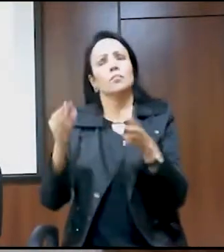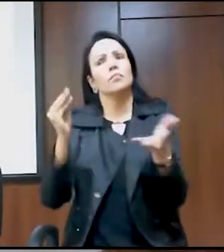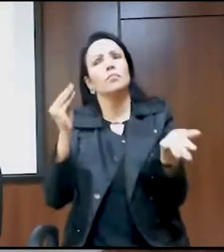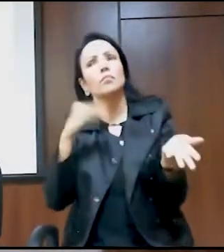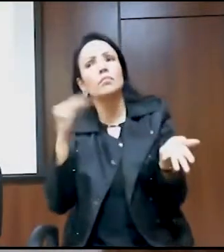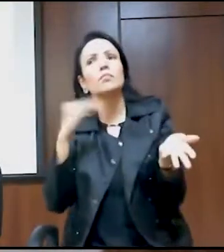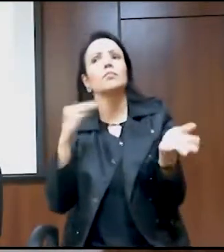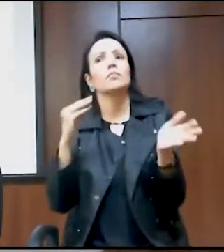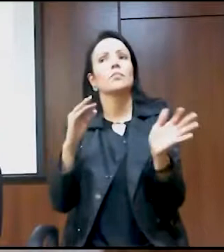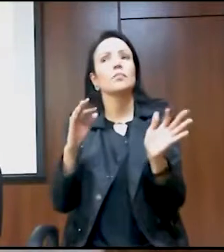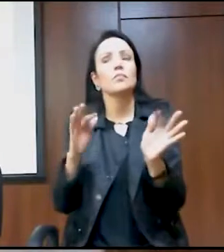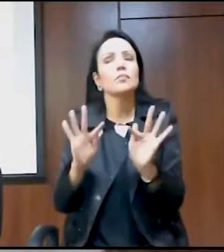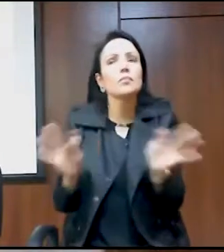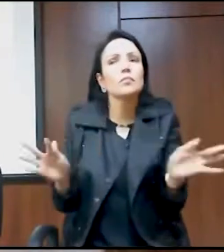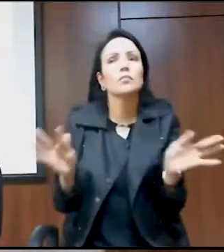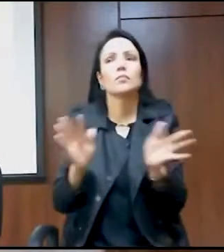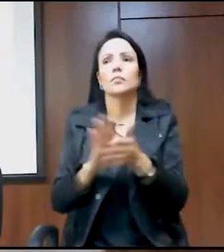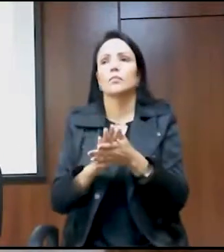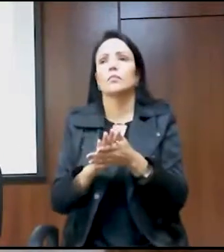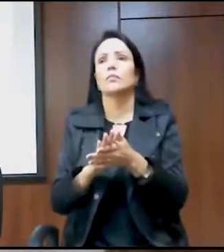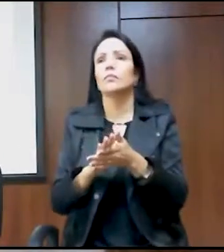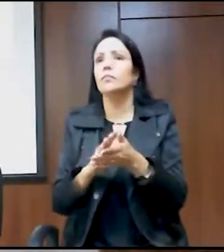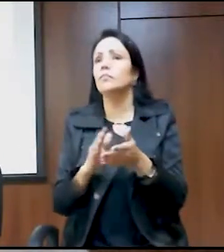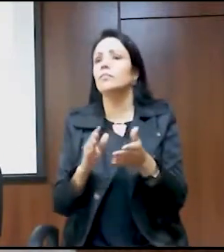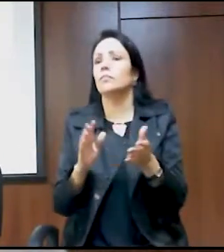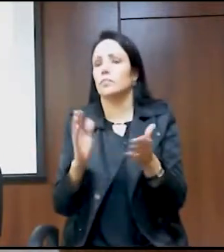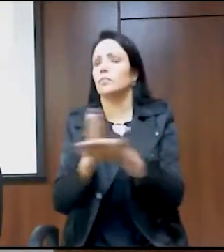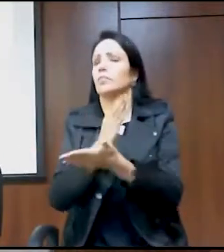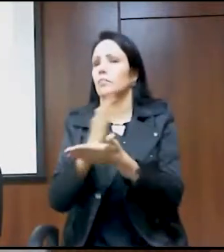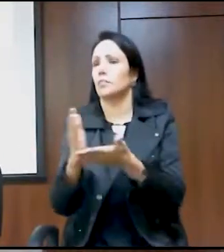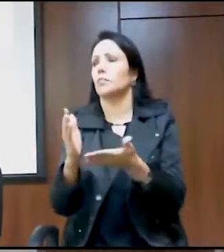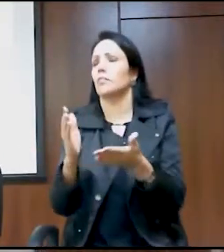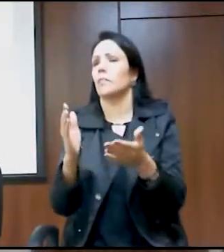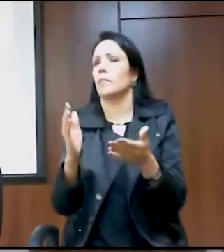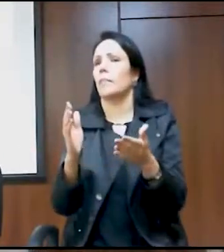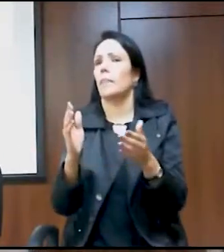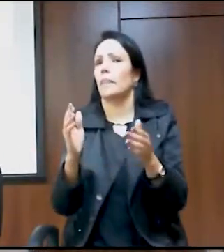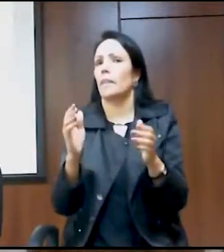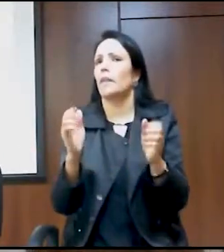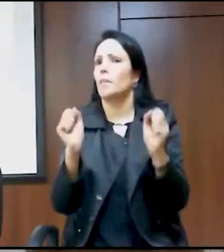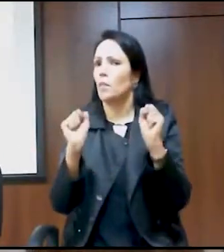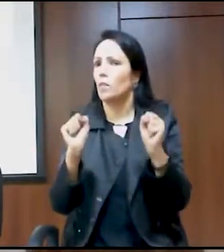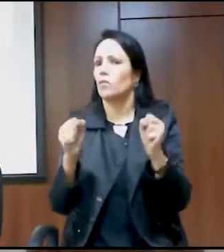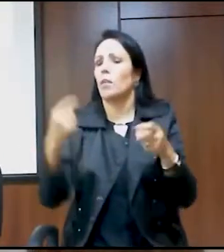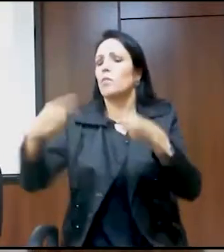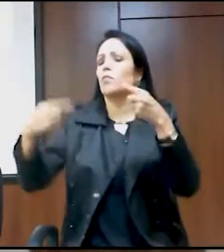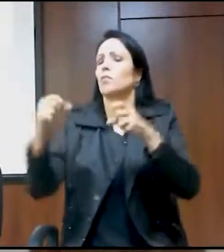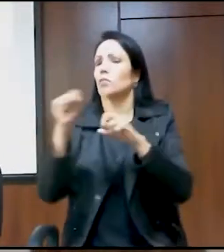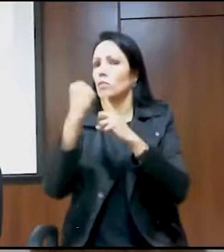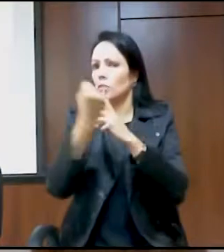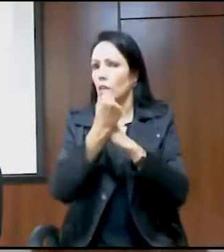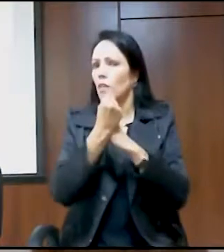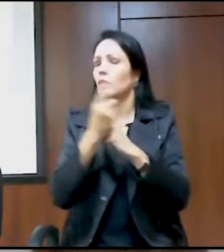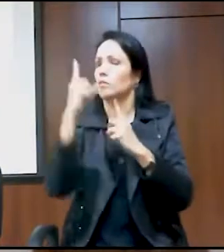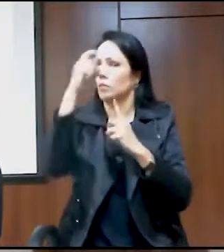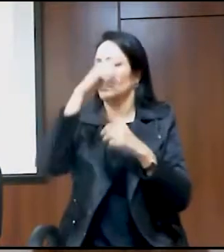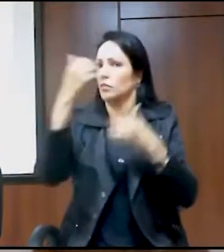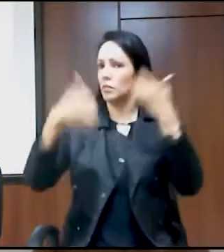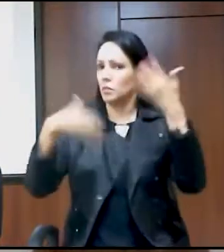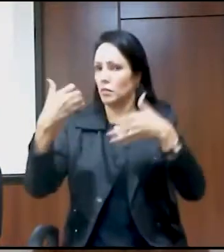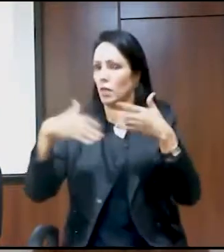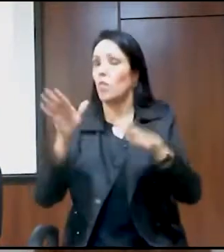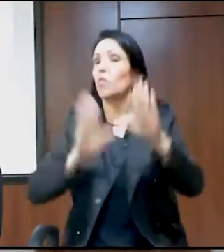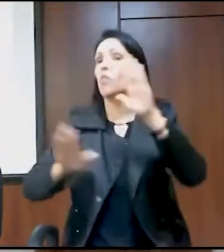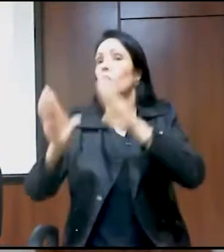conceito bastante polêmico, né, tanto na academia quanto nas políticas sociais. E eu acho que a gente tem que tomar alguns